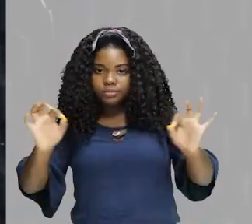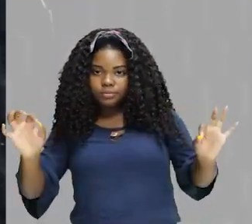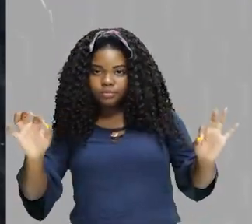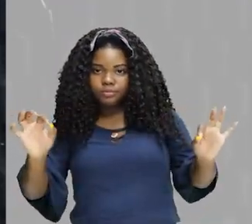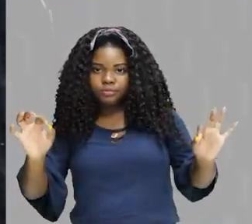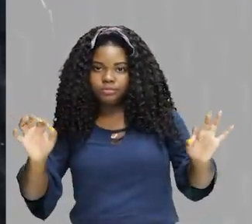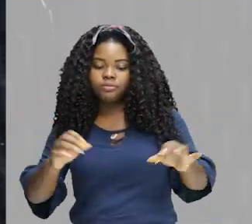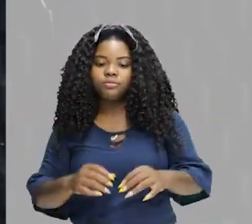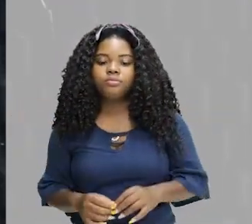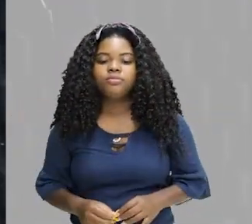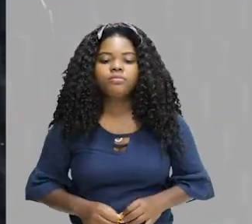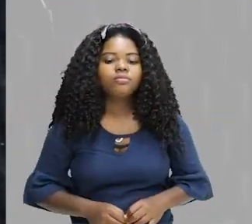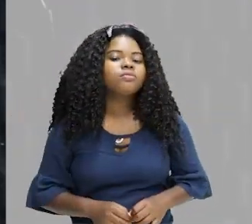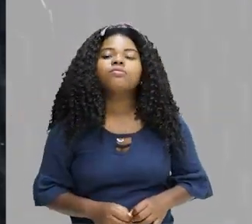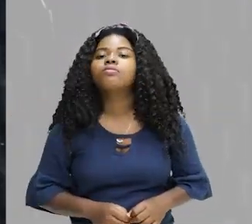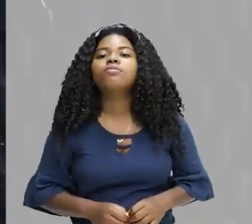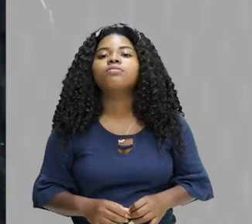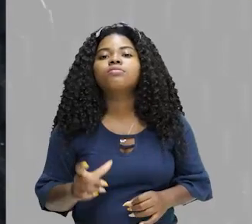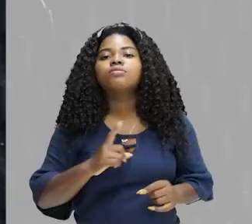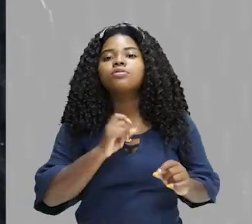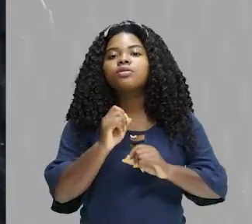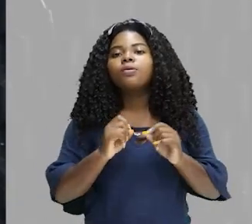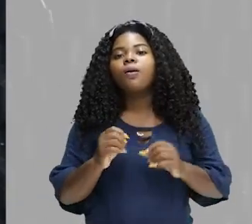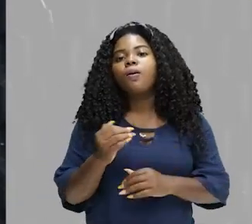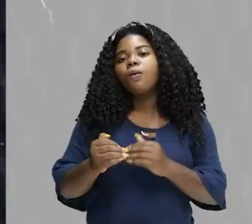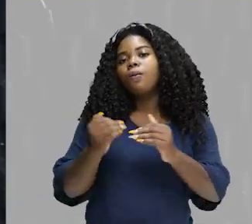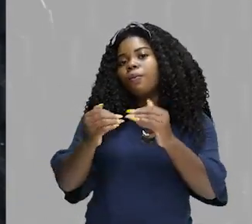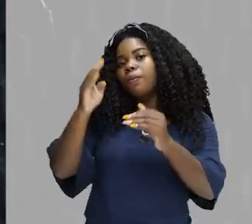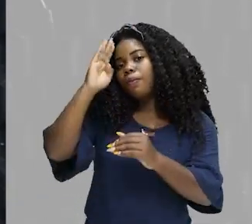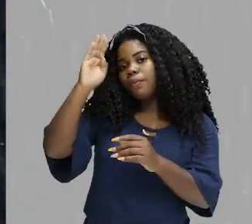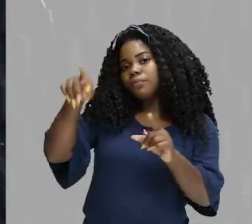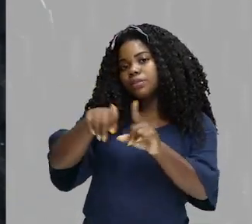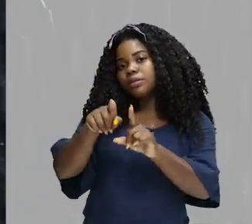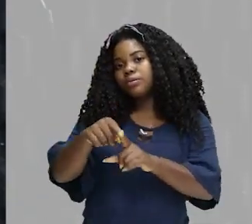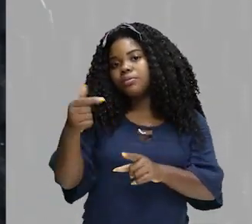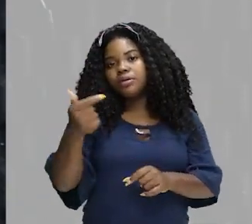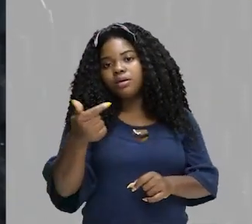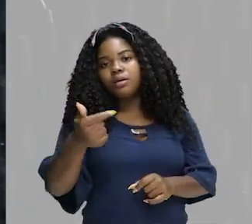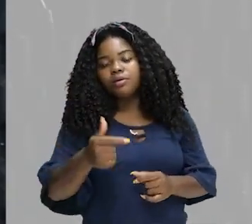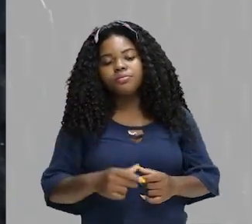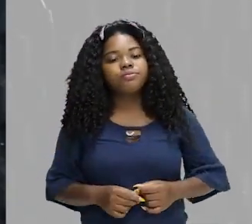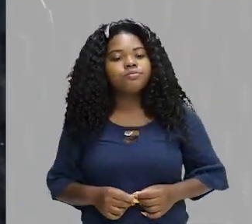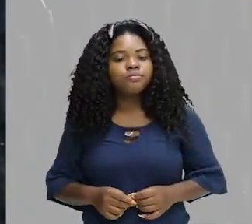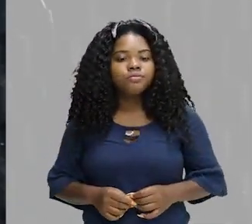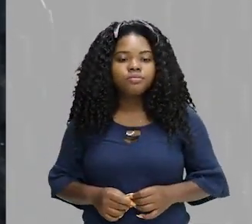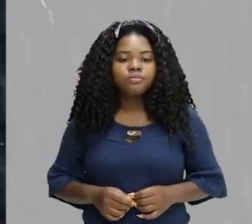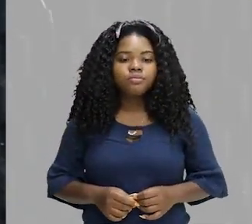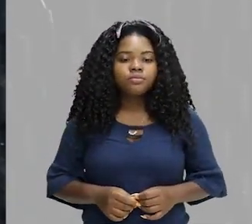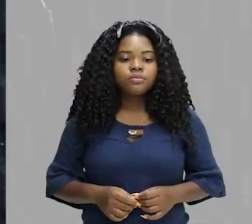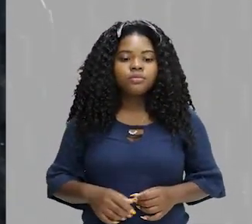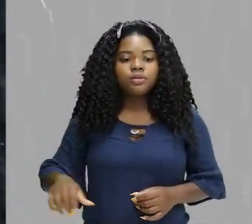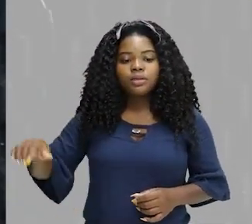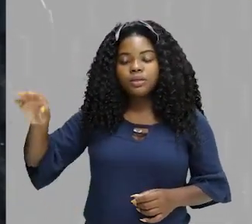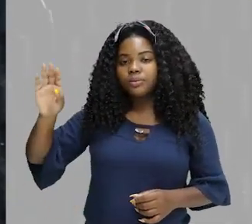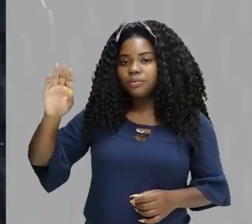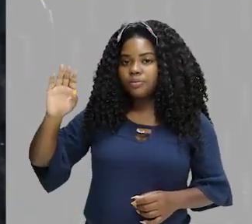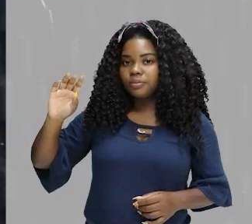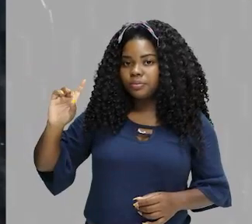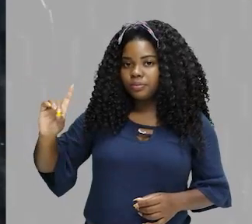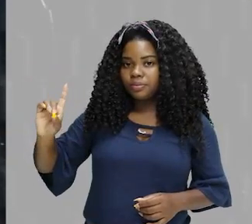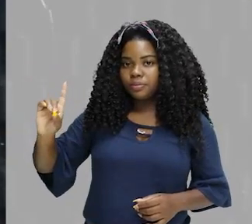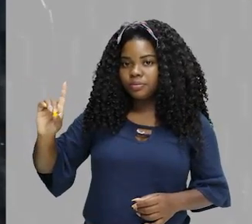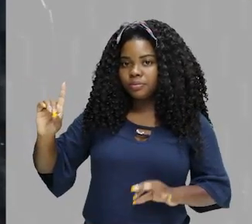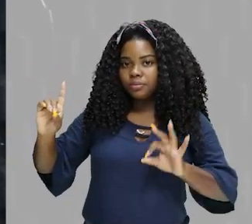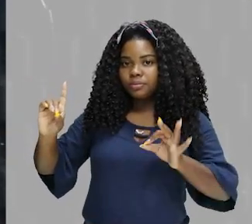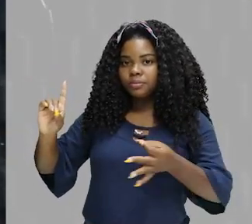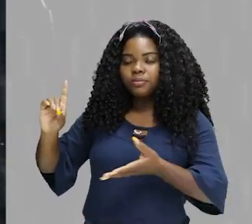largura, em espessura. Então, aí vai ter o crescimento primário e o crescimento secundário. Então, a alternativa correta vai ser